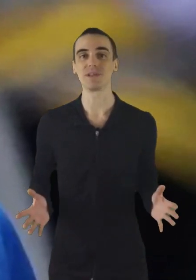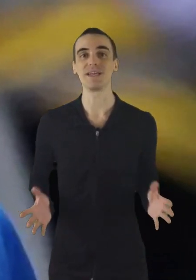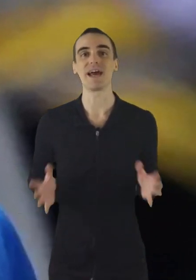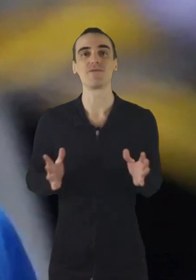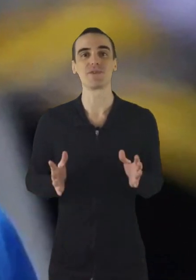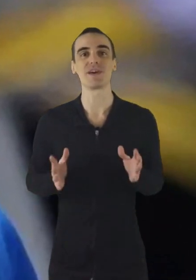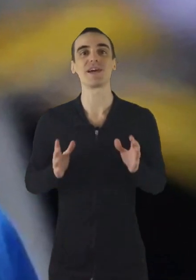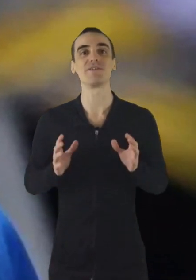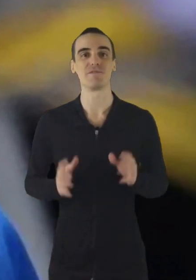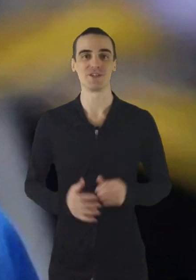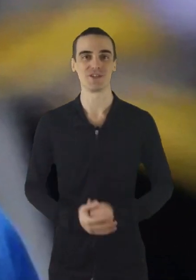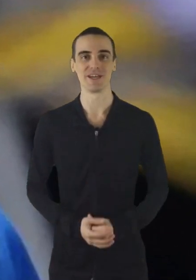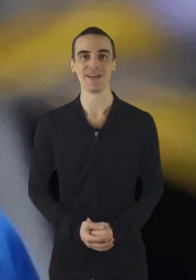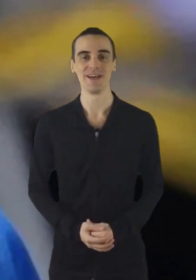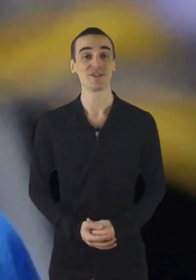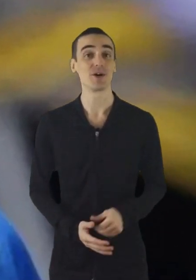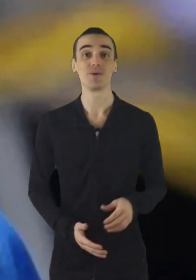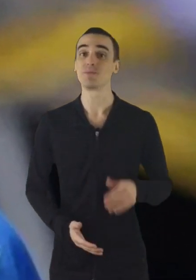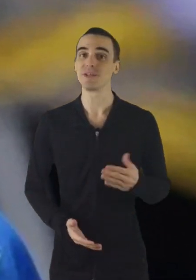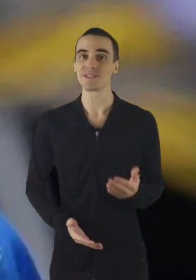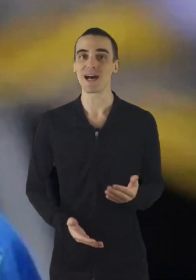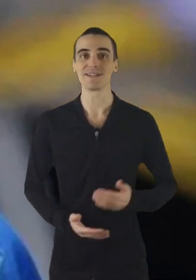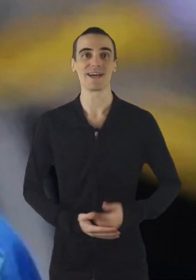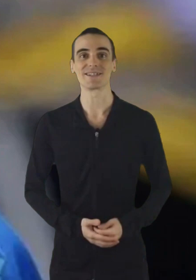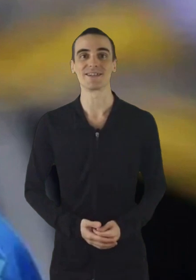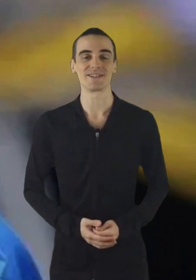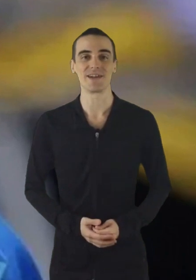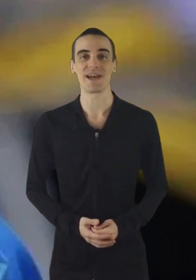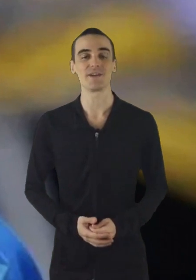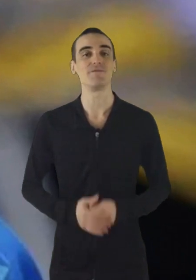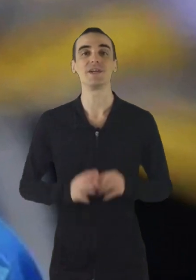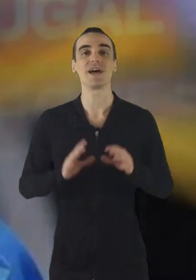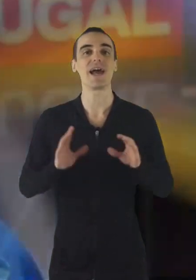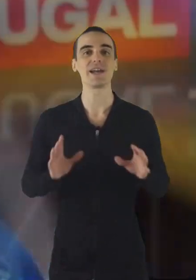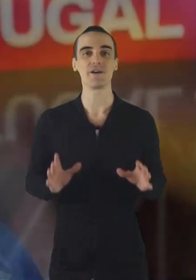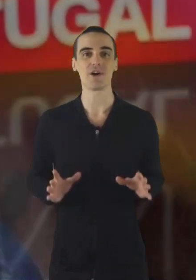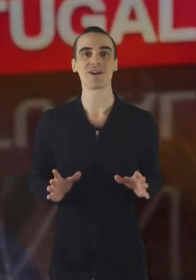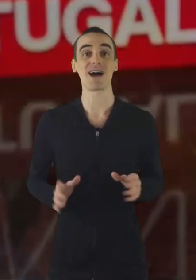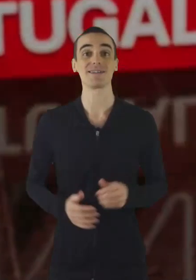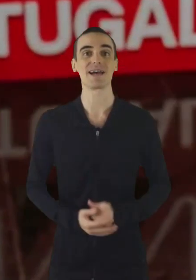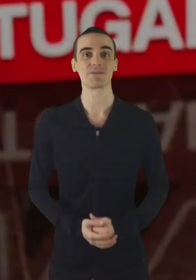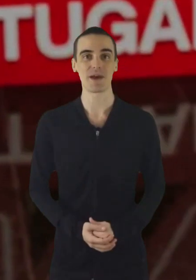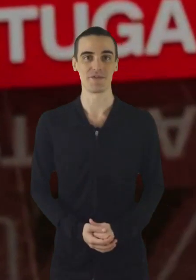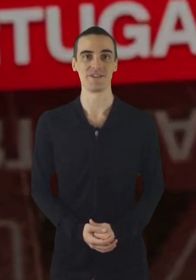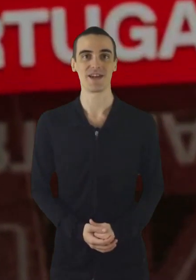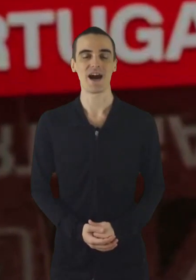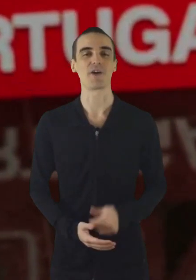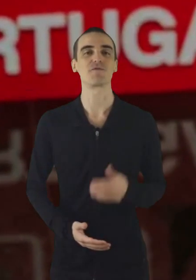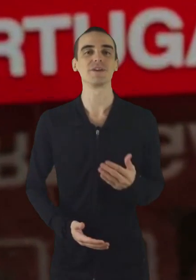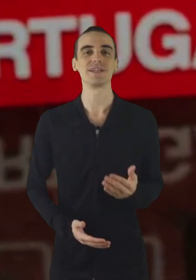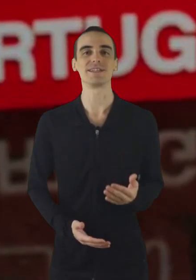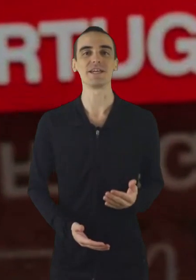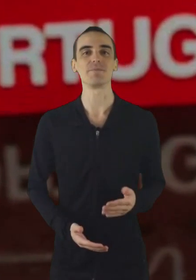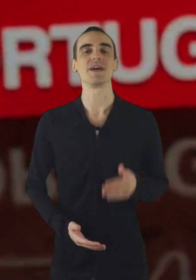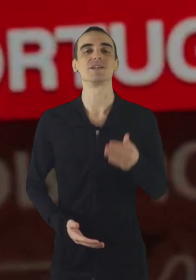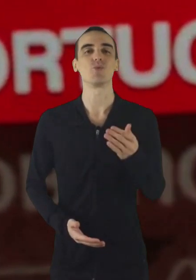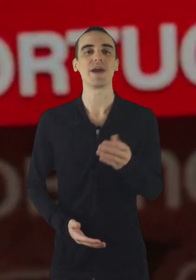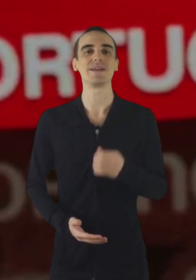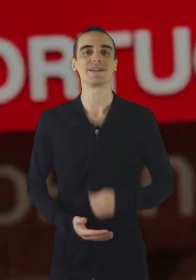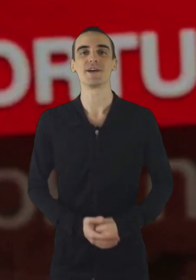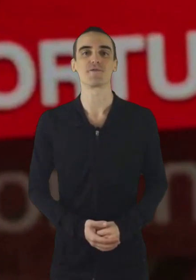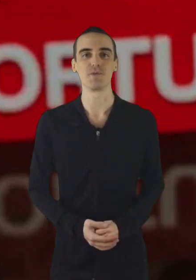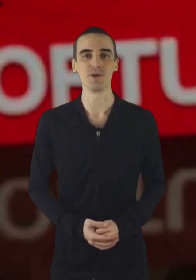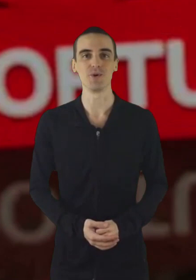substituir o gatuso na tarde da última segunda-feira o jornalista Bruno Andrade informou que o Valência da Espanha